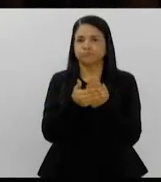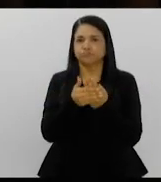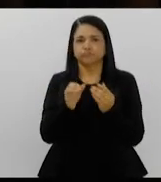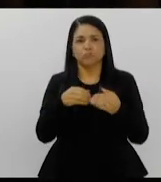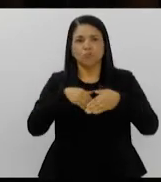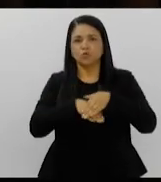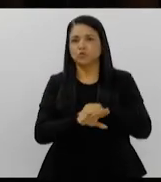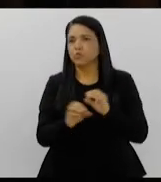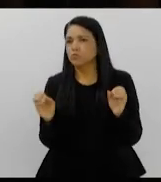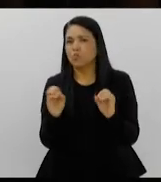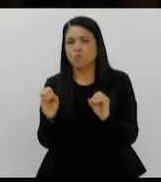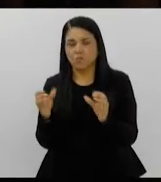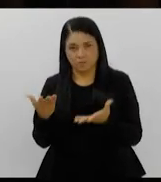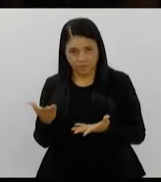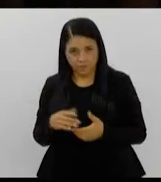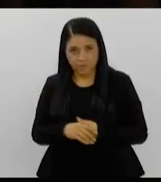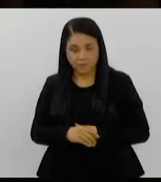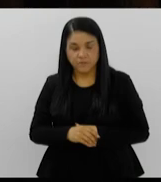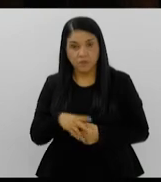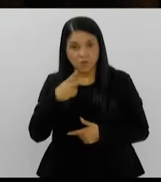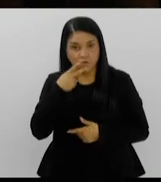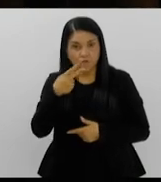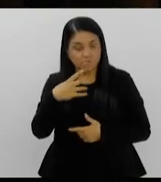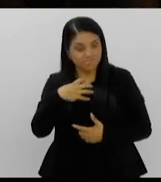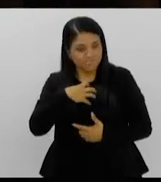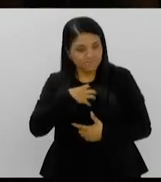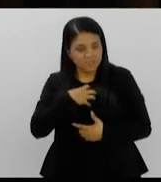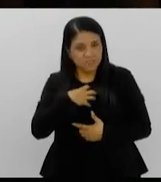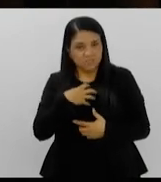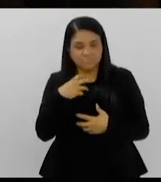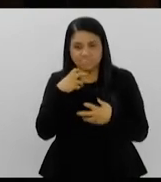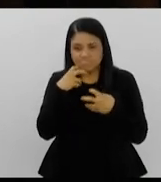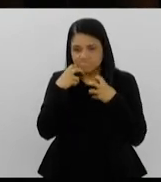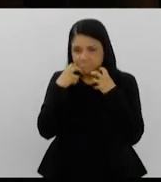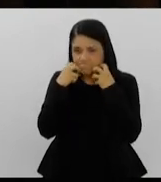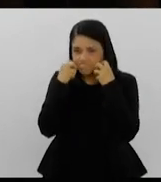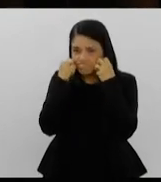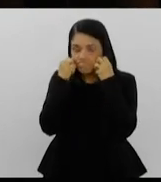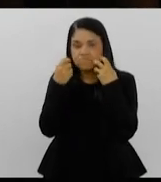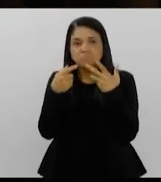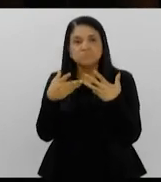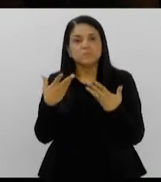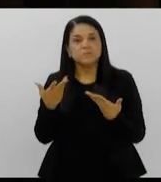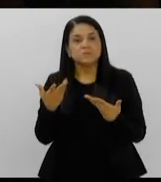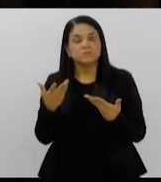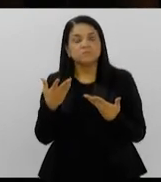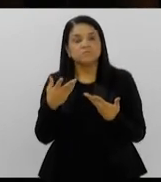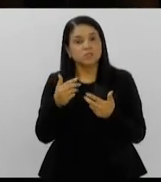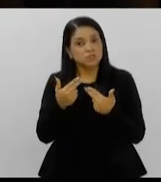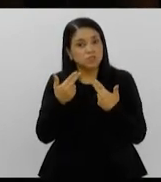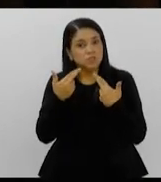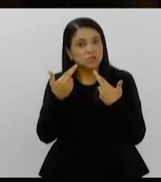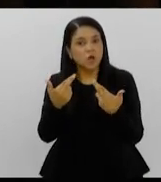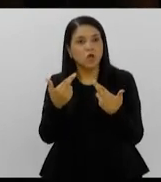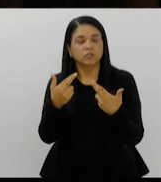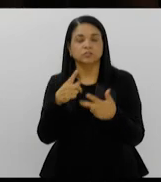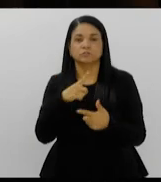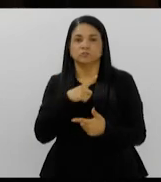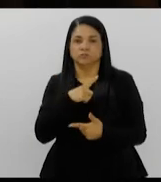Quero dizer que eu me senti muito constrangido, mas de toda sorte,